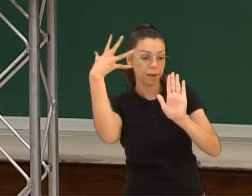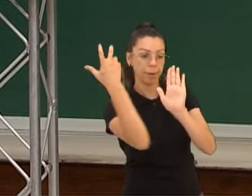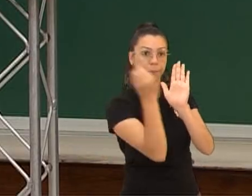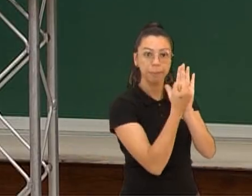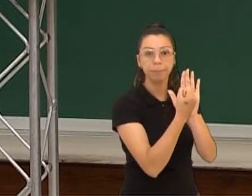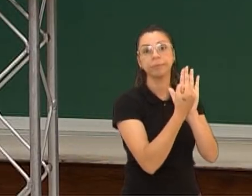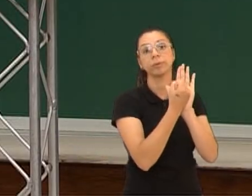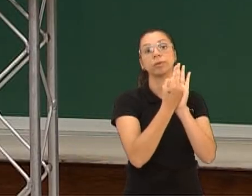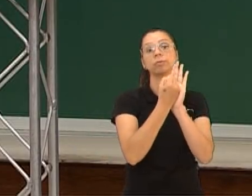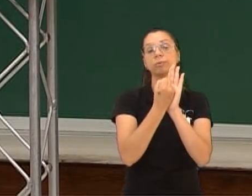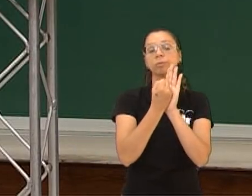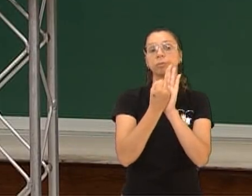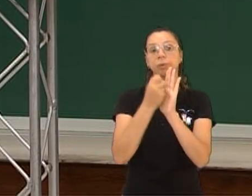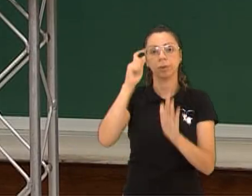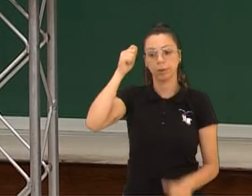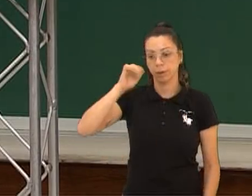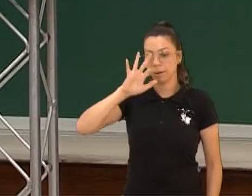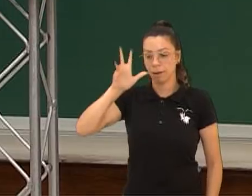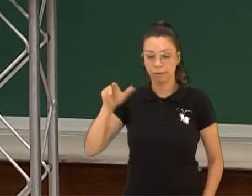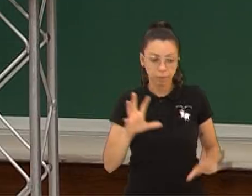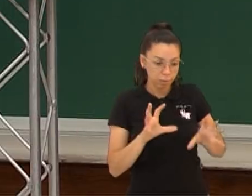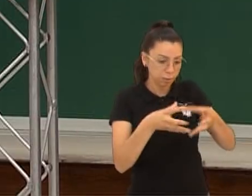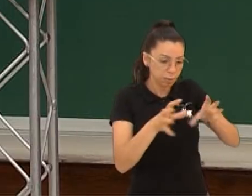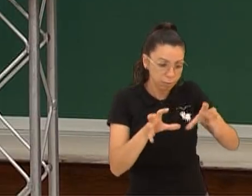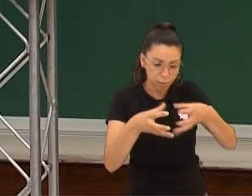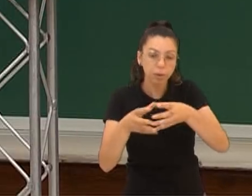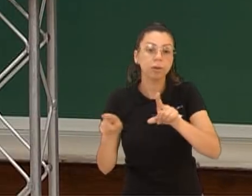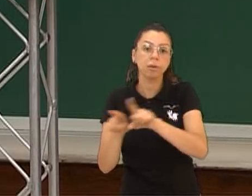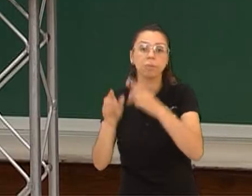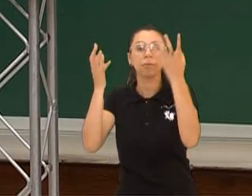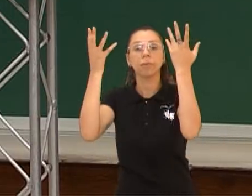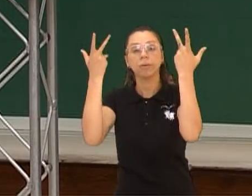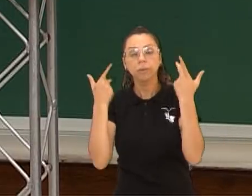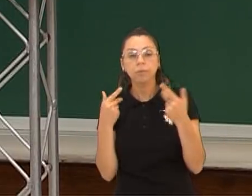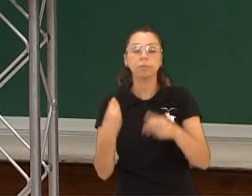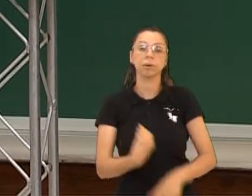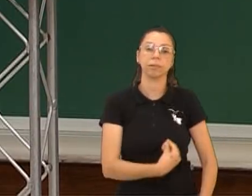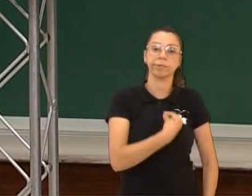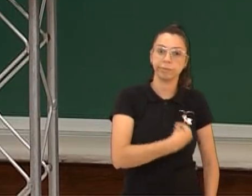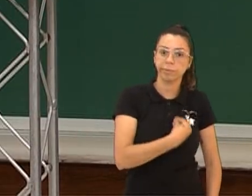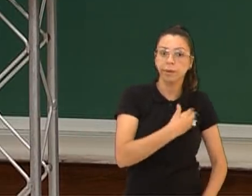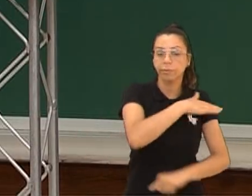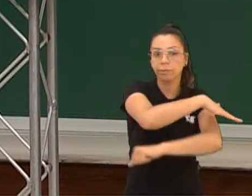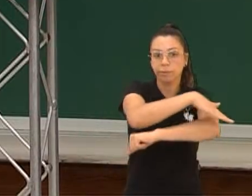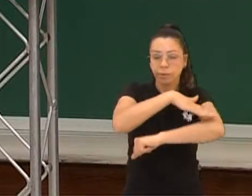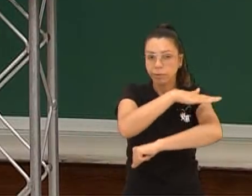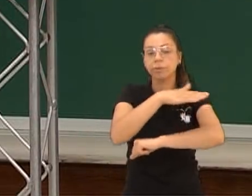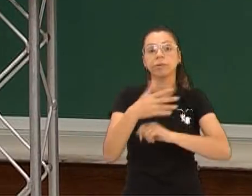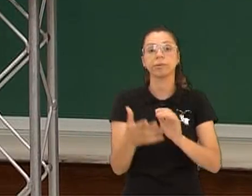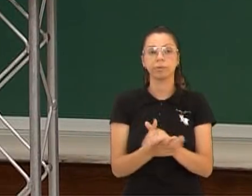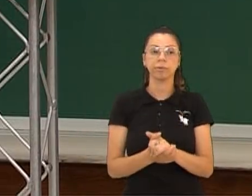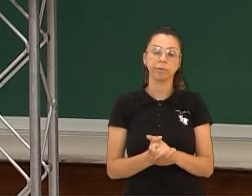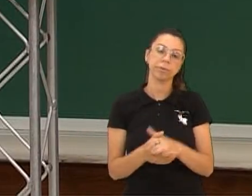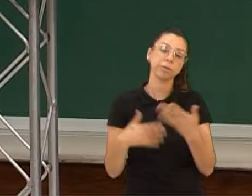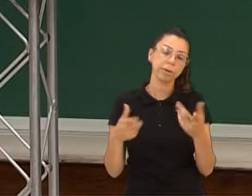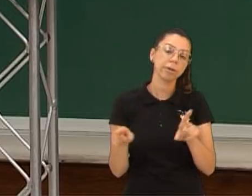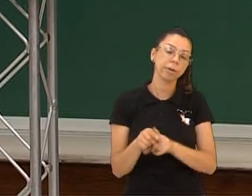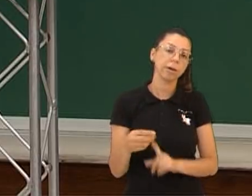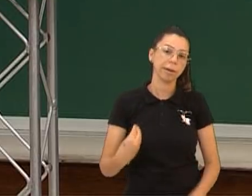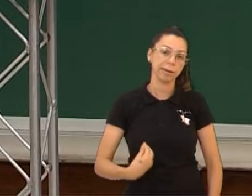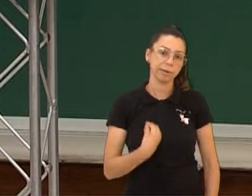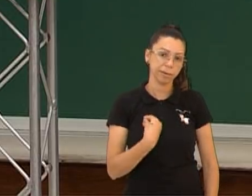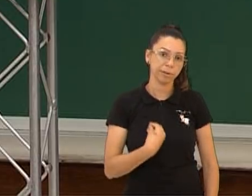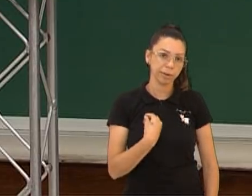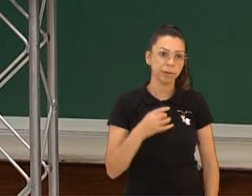acaba sendo as tribos e os animais que vivem nas savanas e nos parques, né? E ainda bem que a gente está vendo que a realidade não